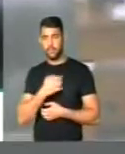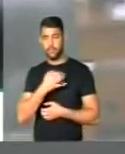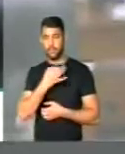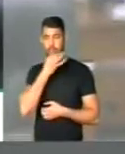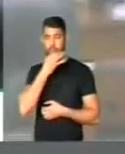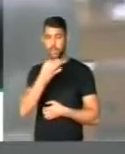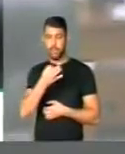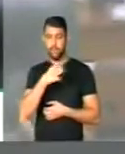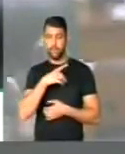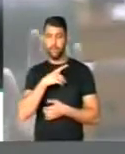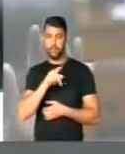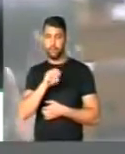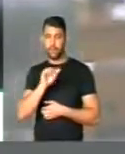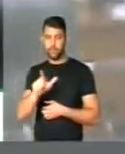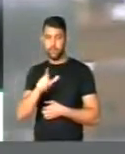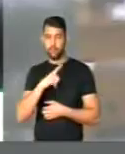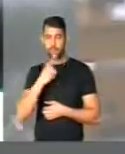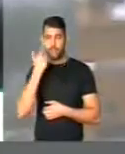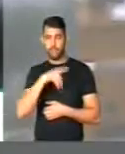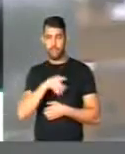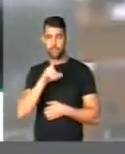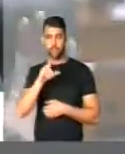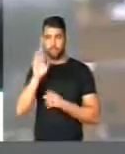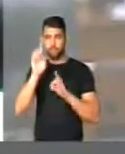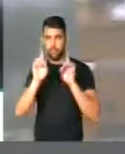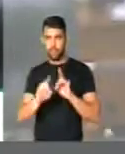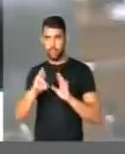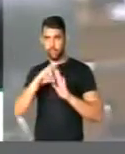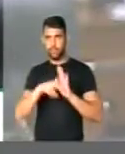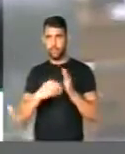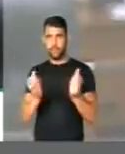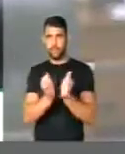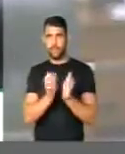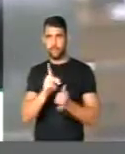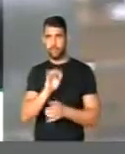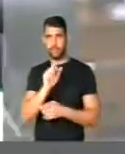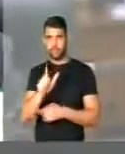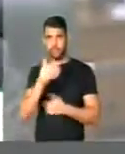Essa foi a nossa posição, na garantia de um direito regimental da bancada do PSOL. Obrigado.